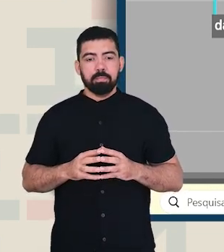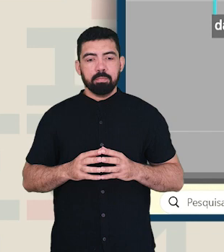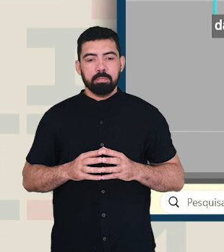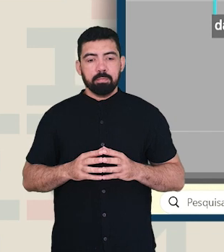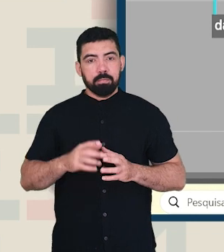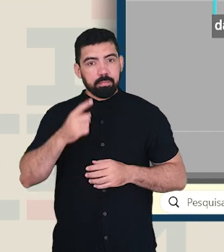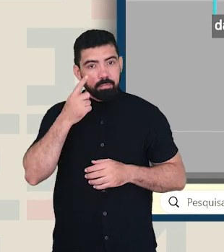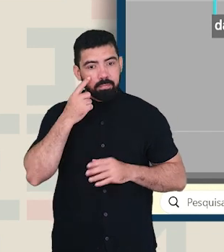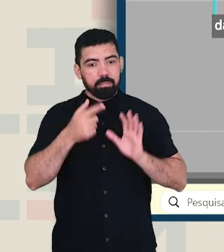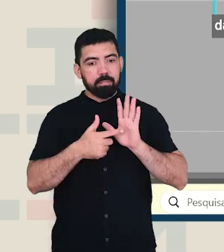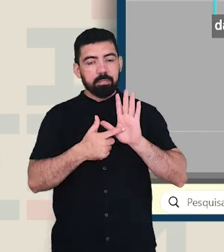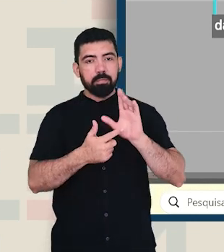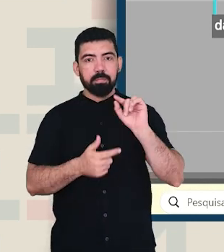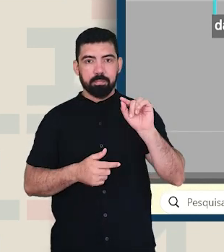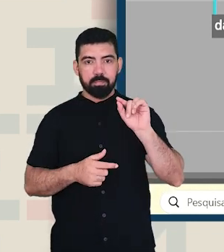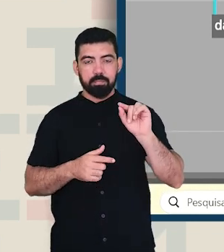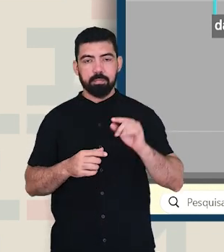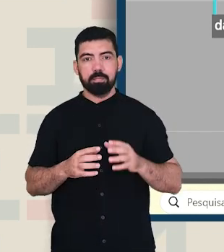aí aparece